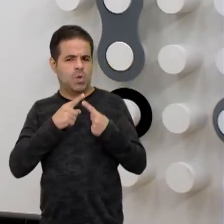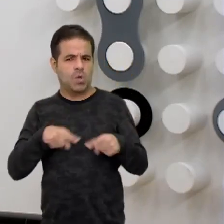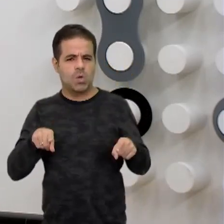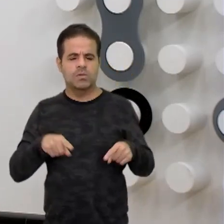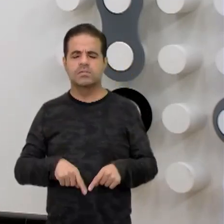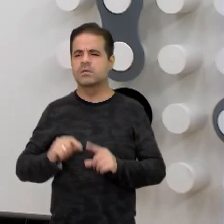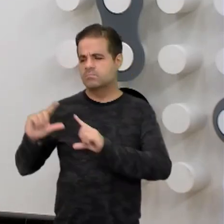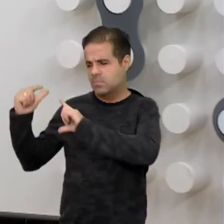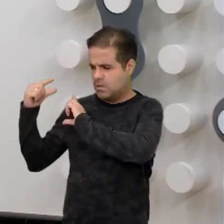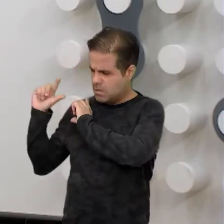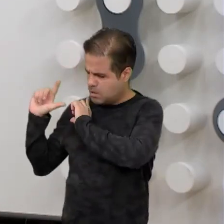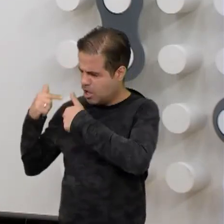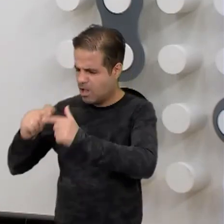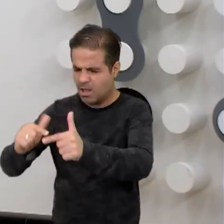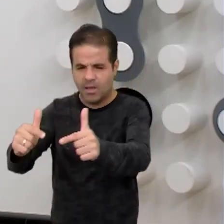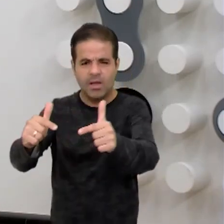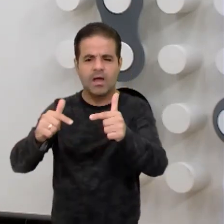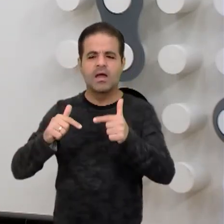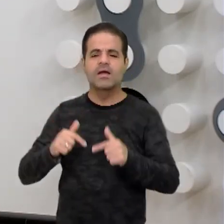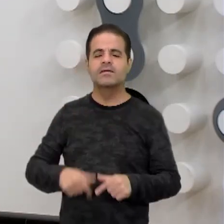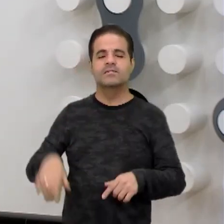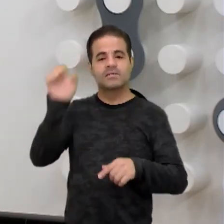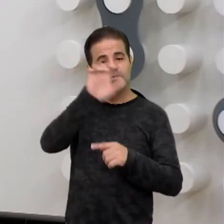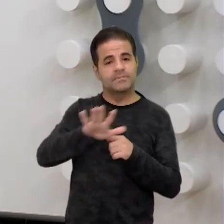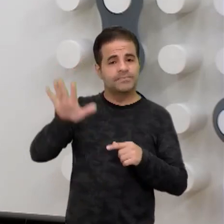essa tradição da cultura europeia,